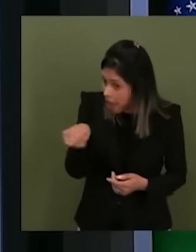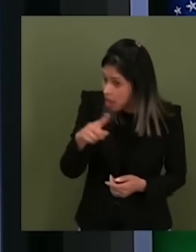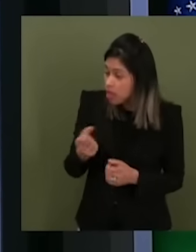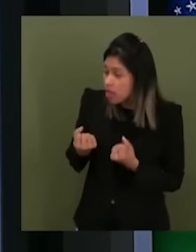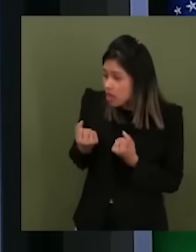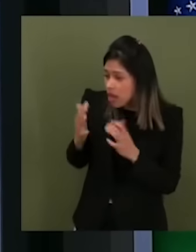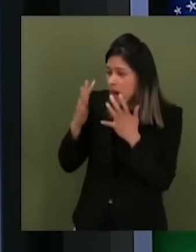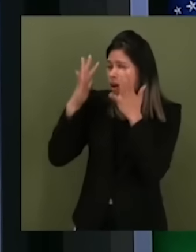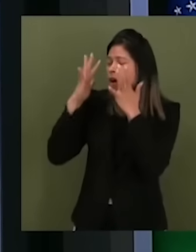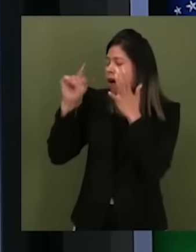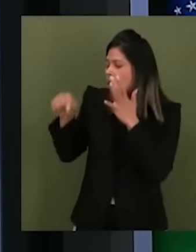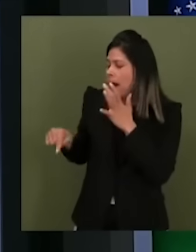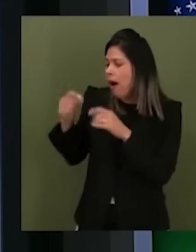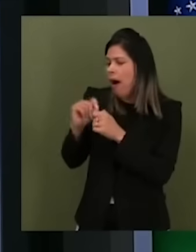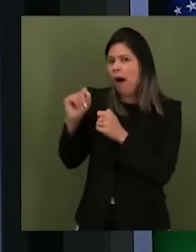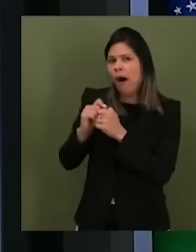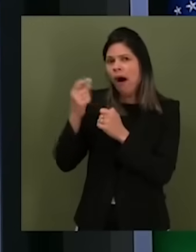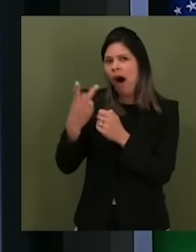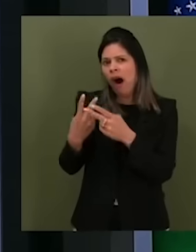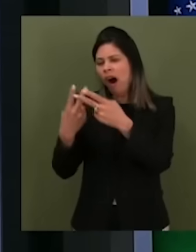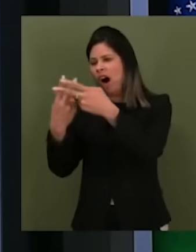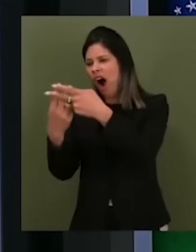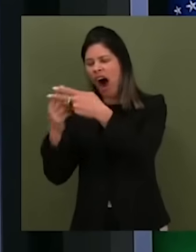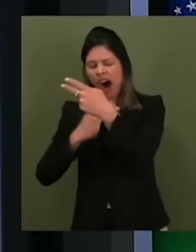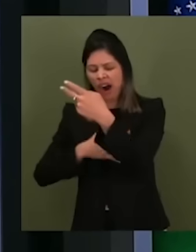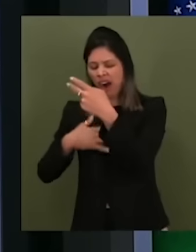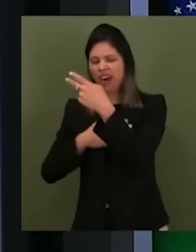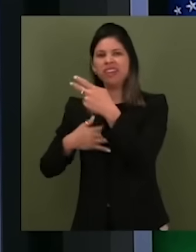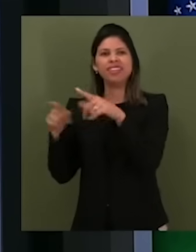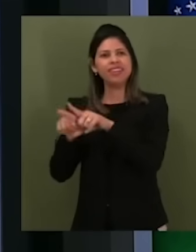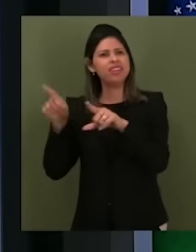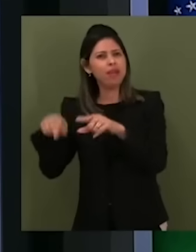ter prendido elas. Elas gostaram tanto que bateram palma. Para, porra!